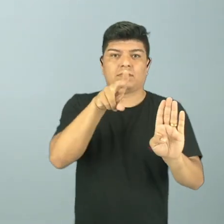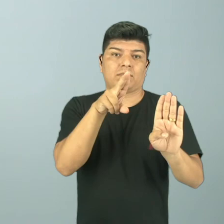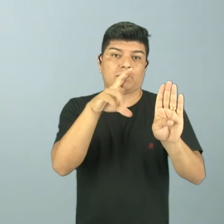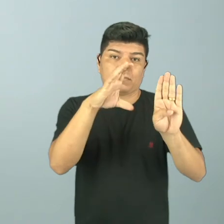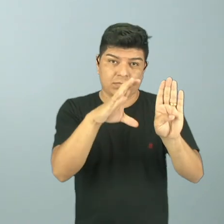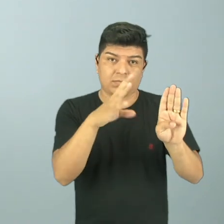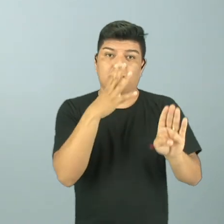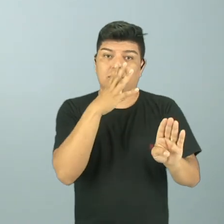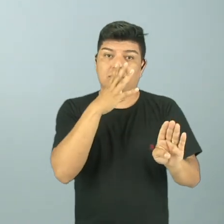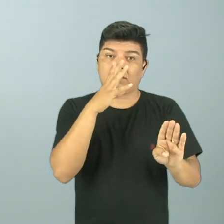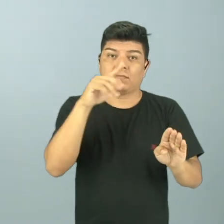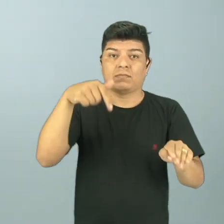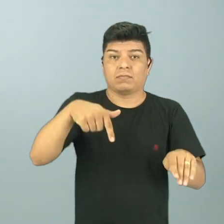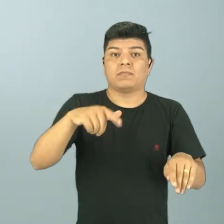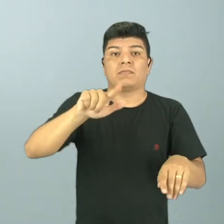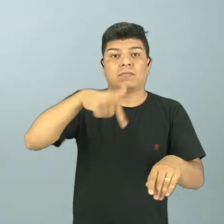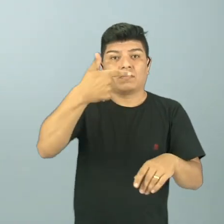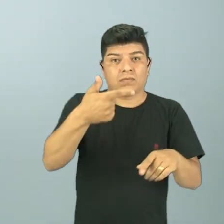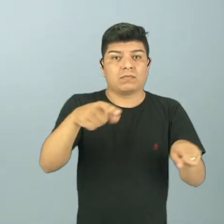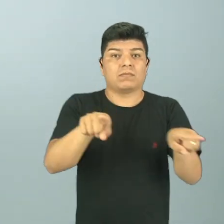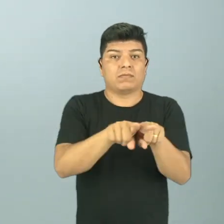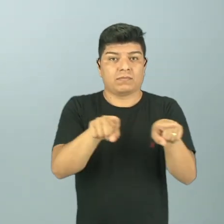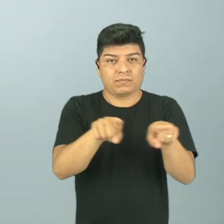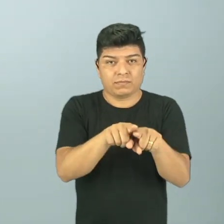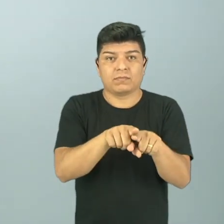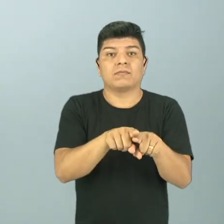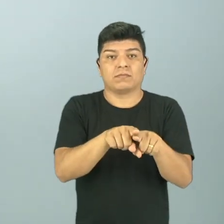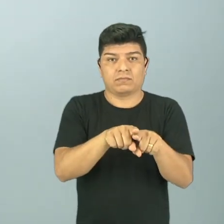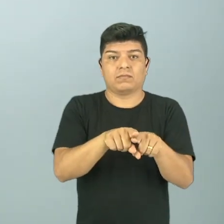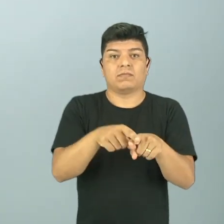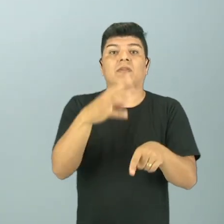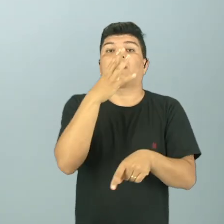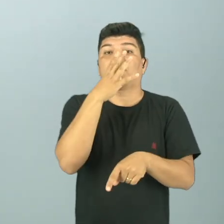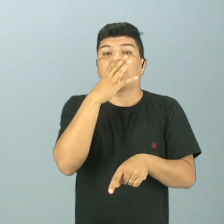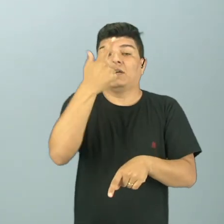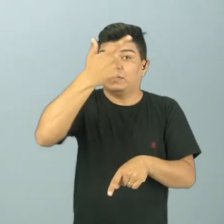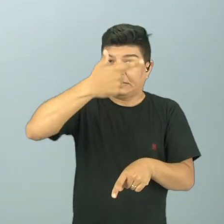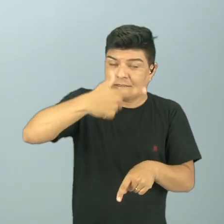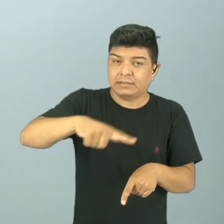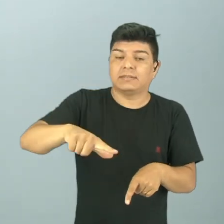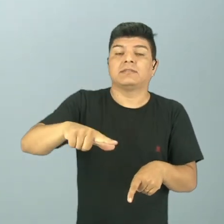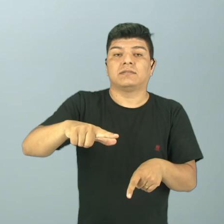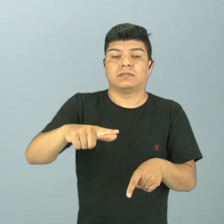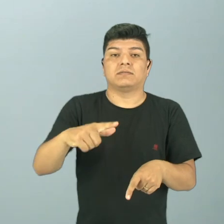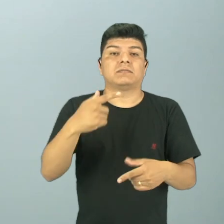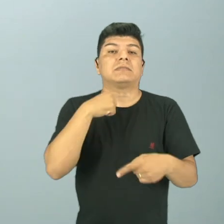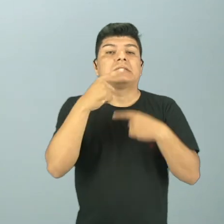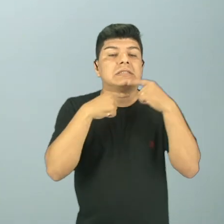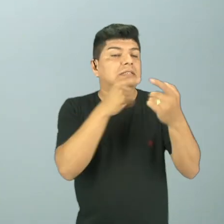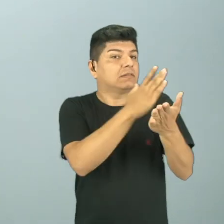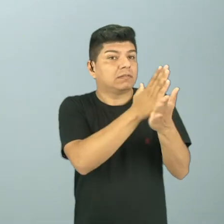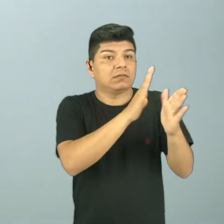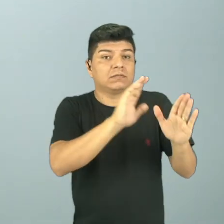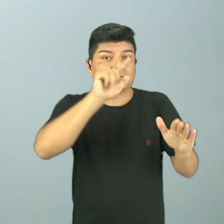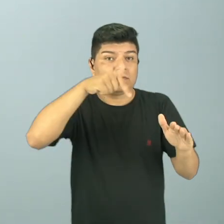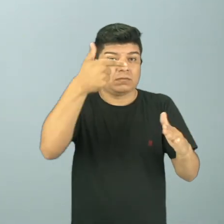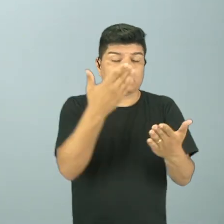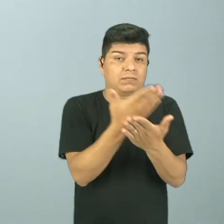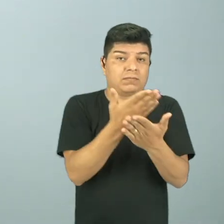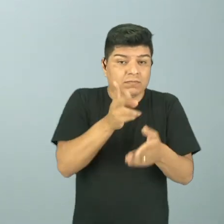para conferir essa aula e todas as outras aulas, tá bom? Assistam, reassistam para tirar as dúvidas. Na aula